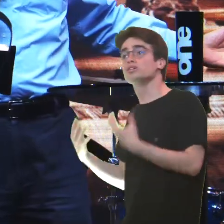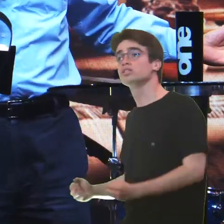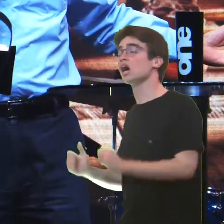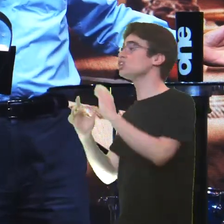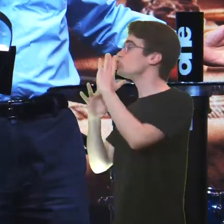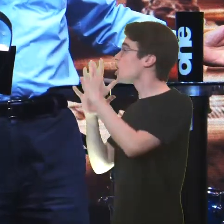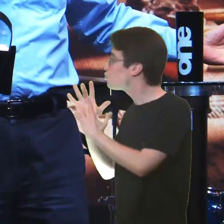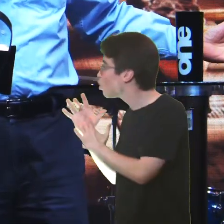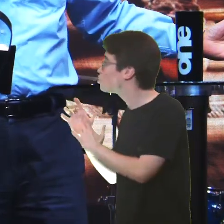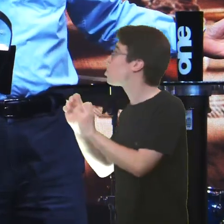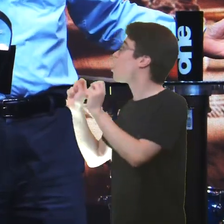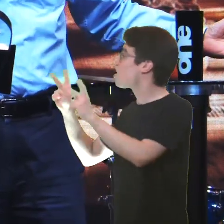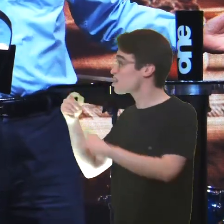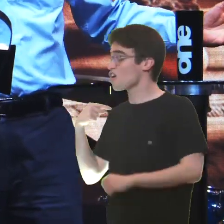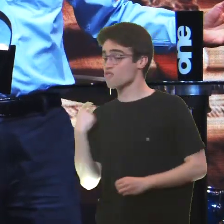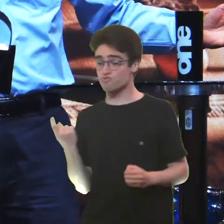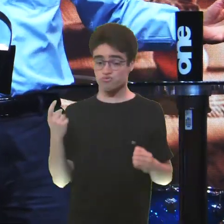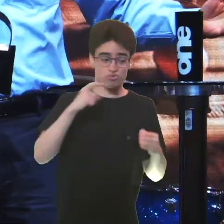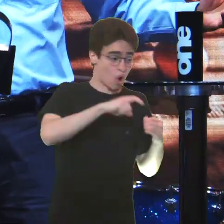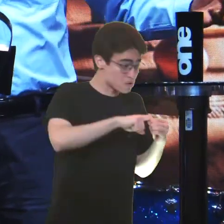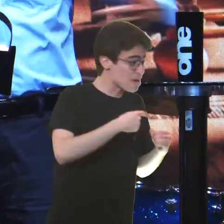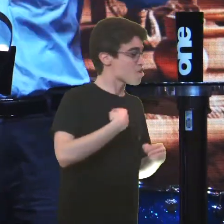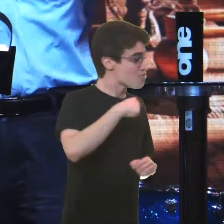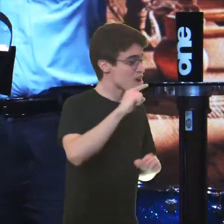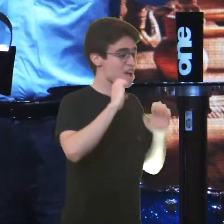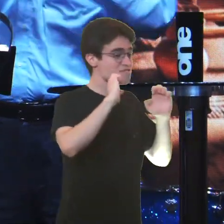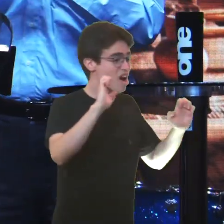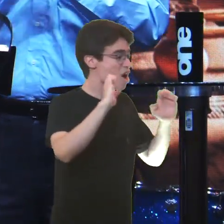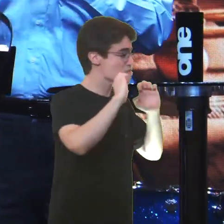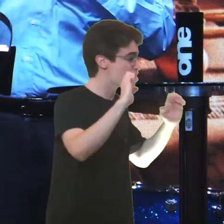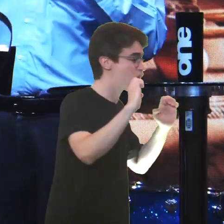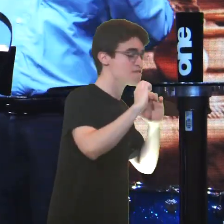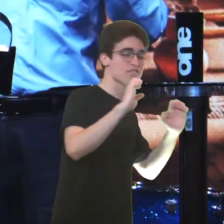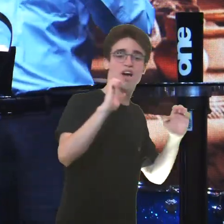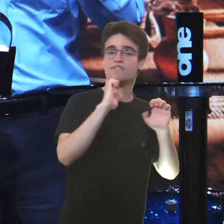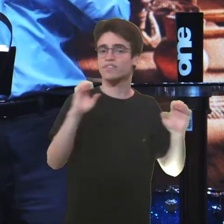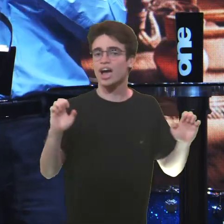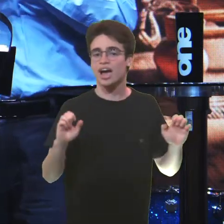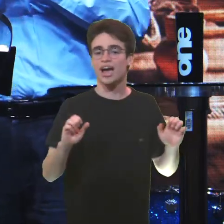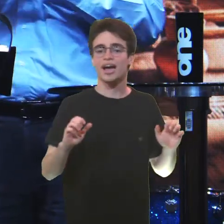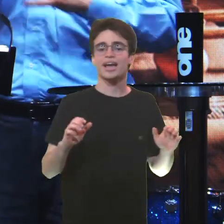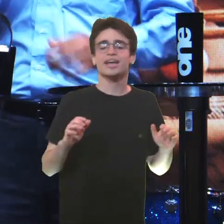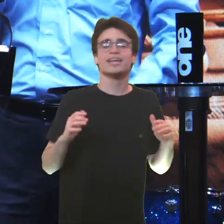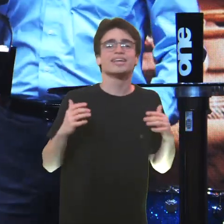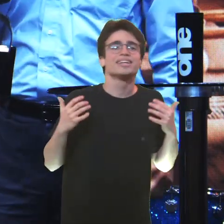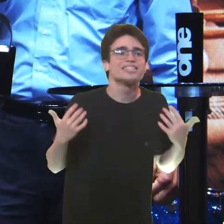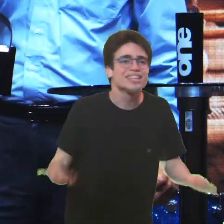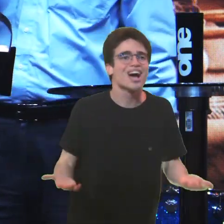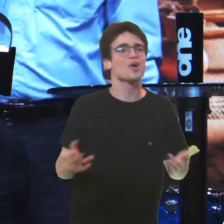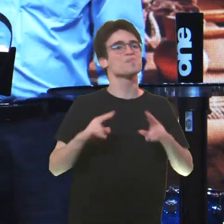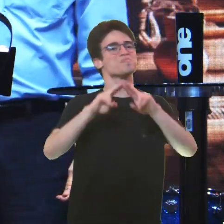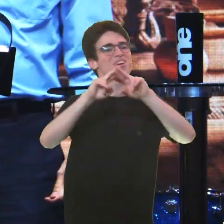evangelio. levavam o evangelho. El evangelio seguía entonces las rutas comerciales, O evangelho então seguia